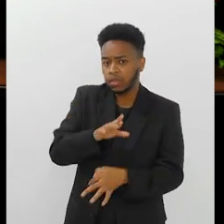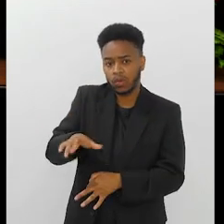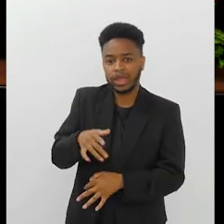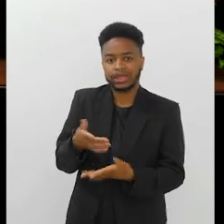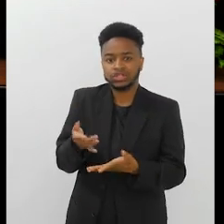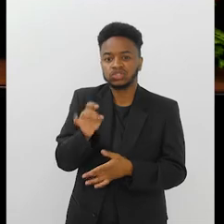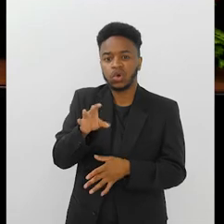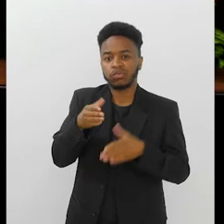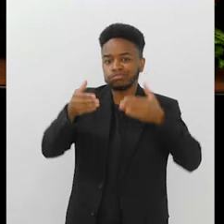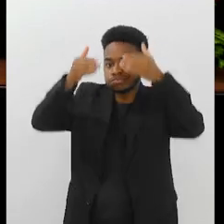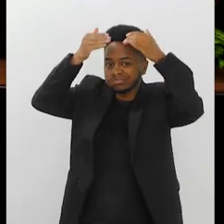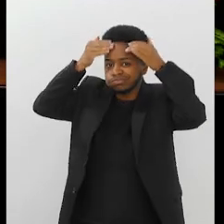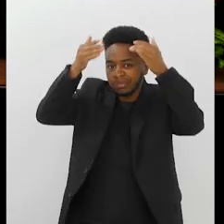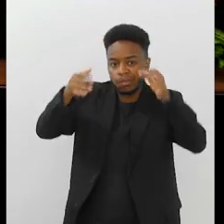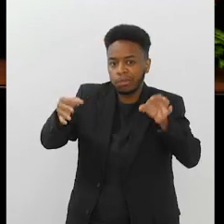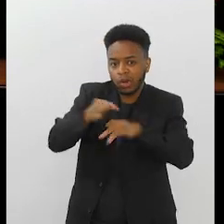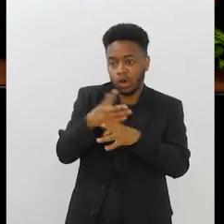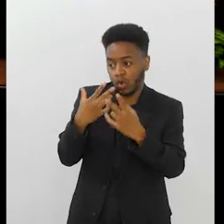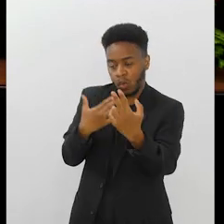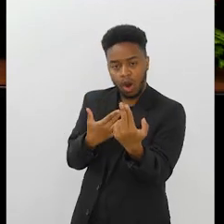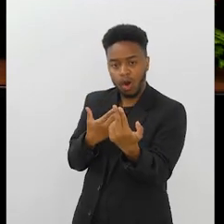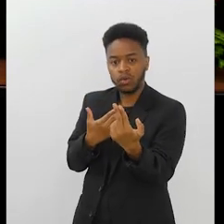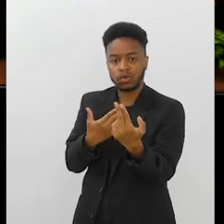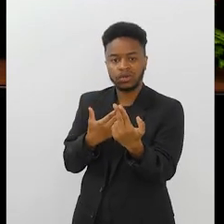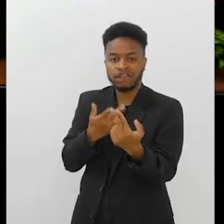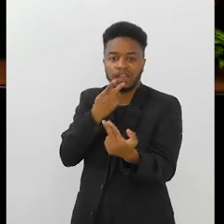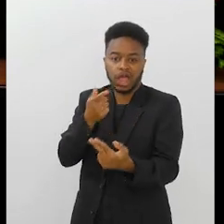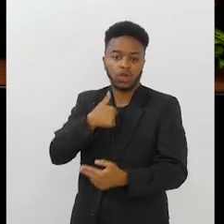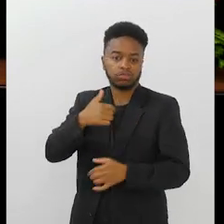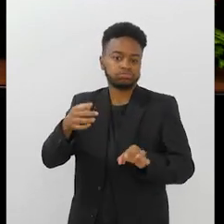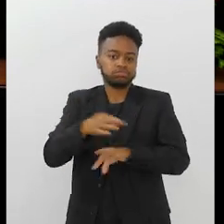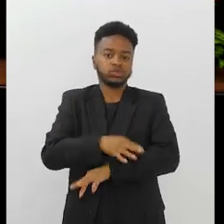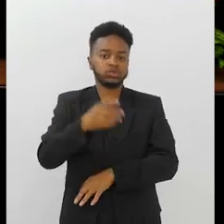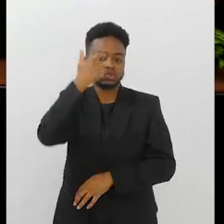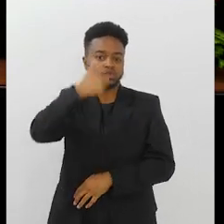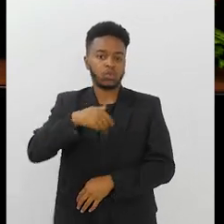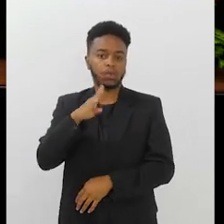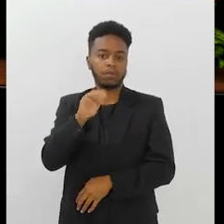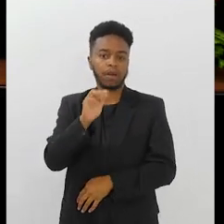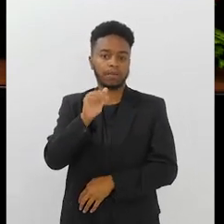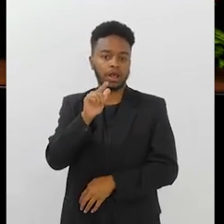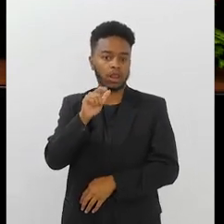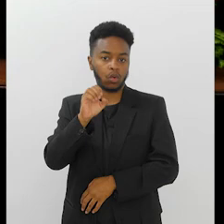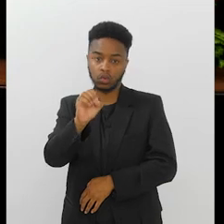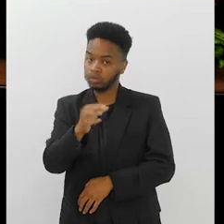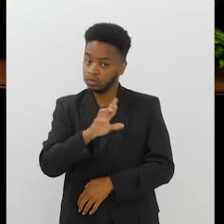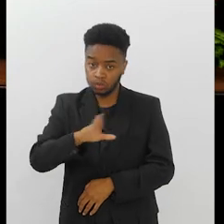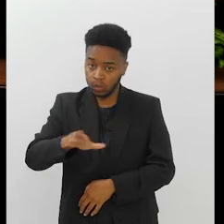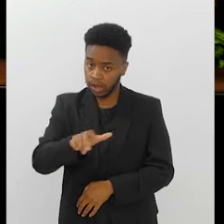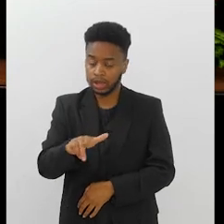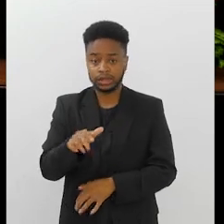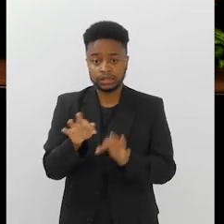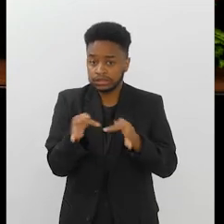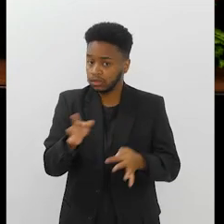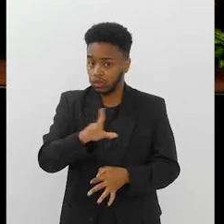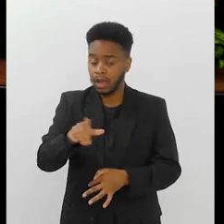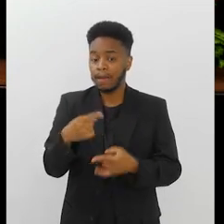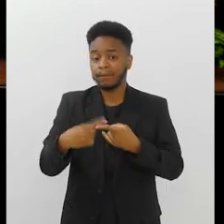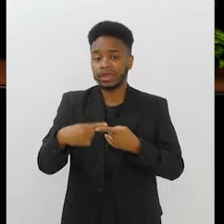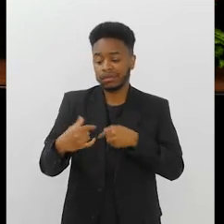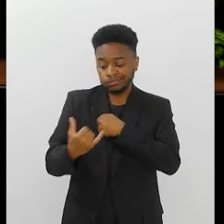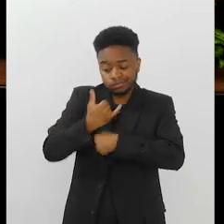consagrar colocar uma coisinha aí um eet como esse e dizer que é babalao isso não existe e você vai simplesmente estar se